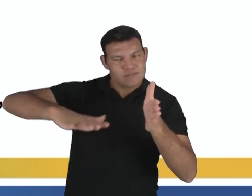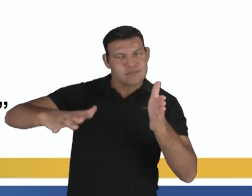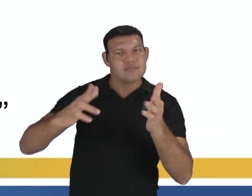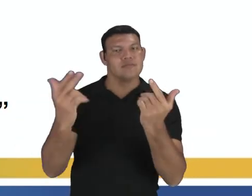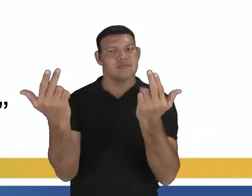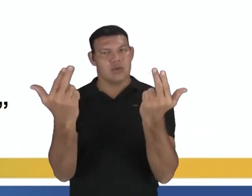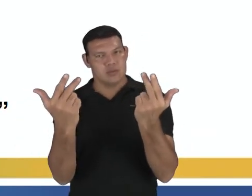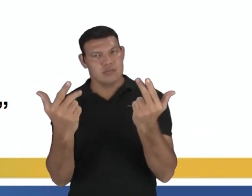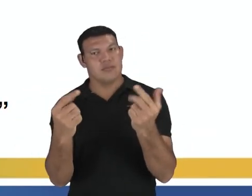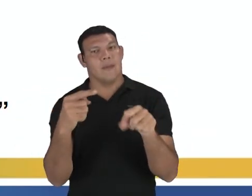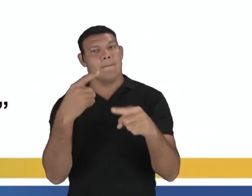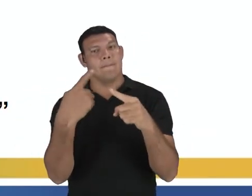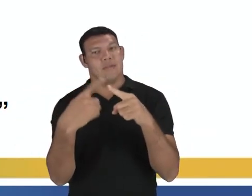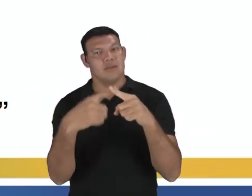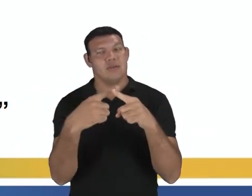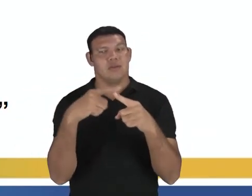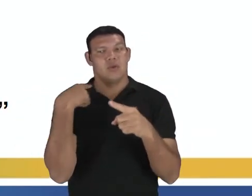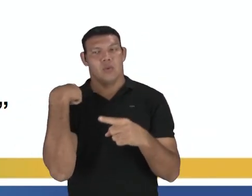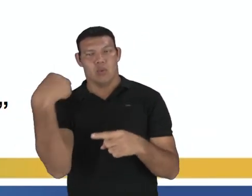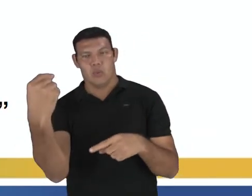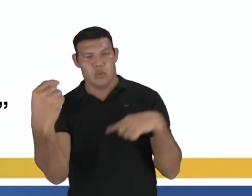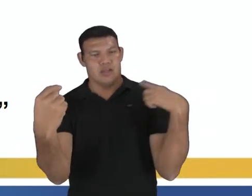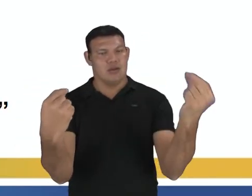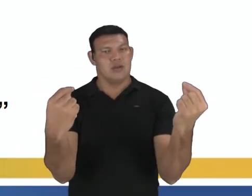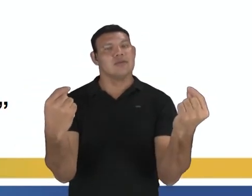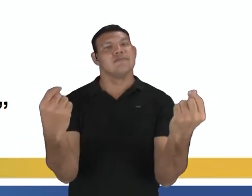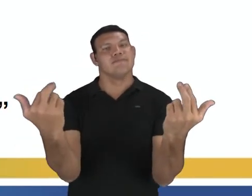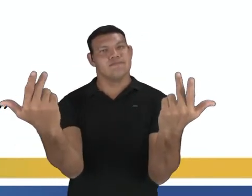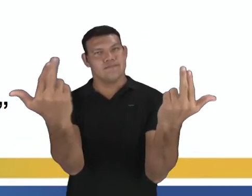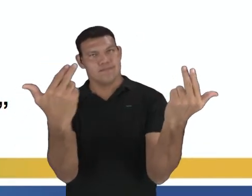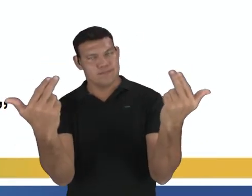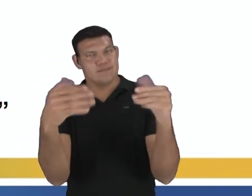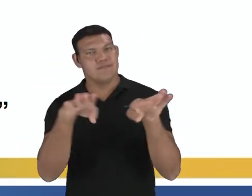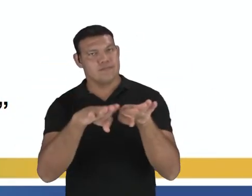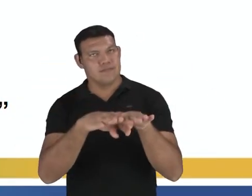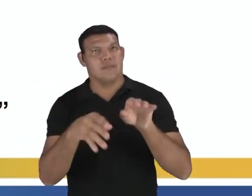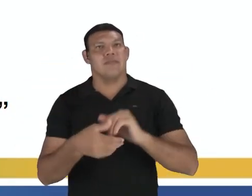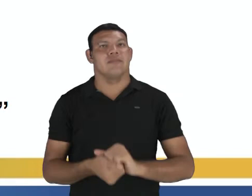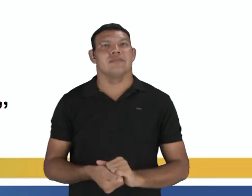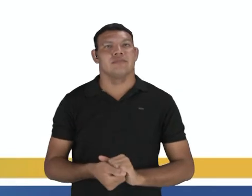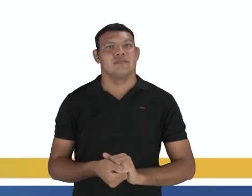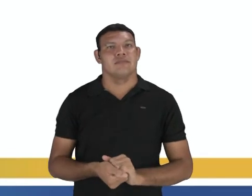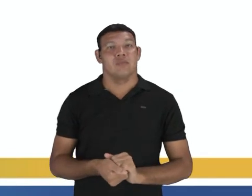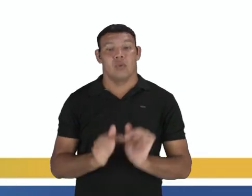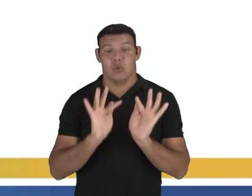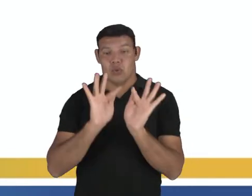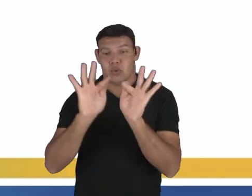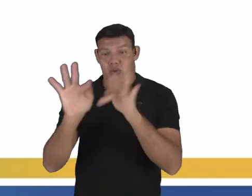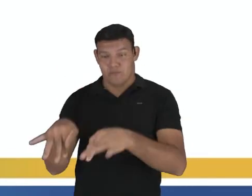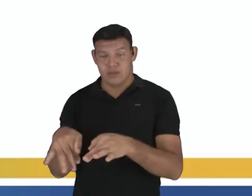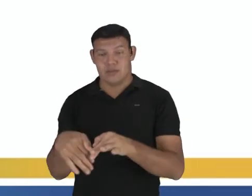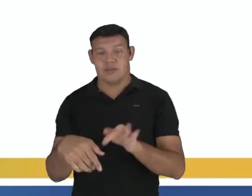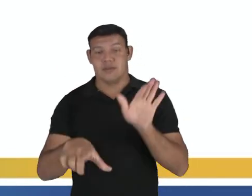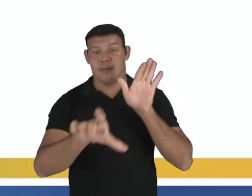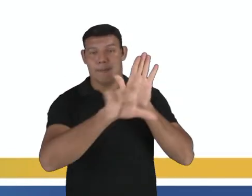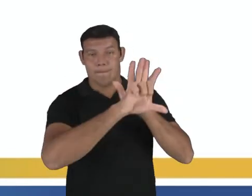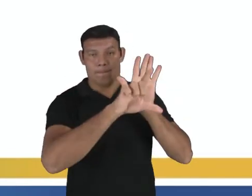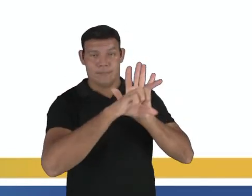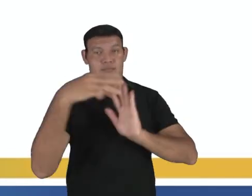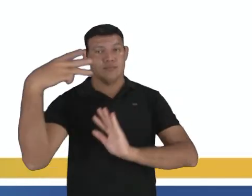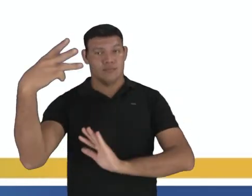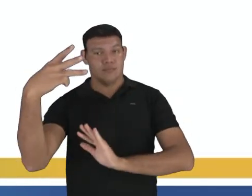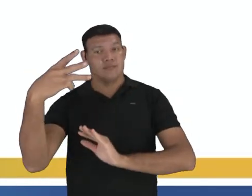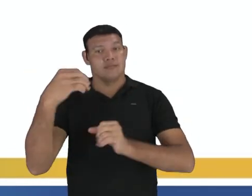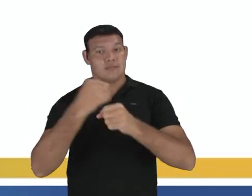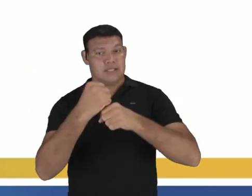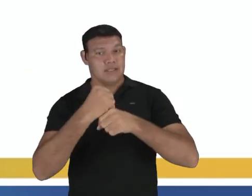às diferenças de velocidade nesse movimento dele ali ao longo da órbita. E a gente finaliza com a terceira lei, aquela